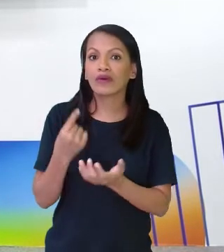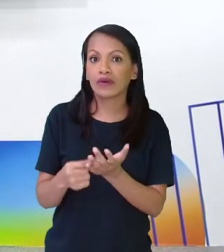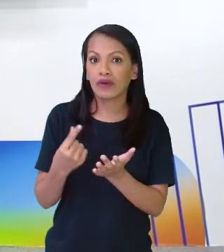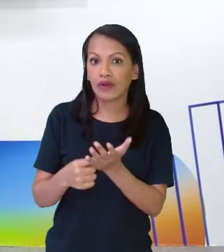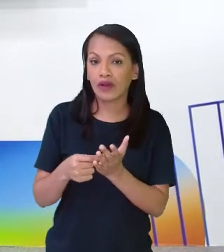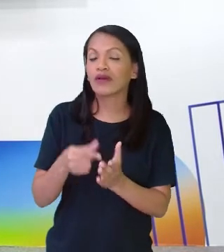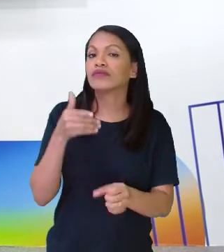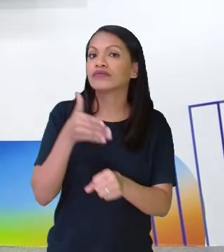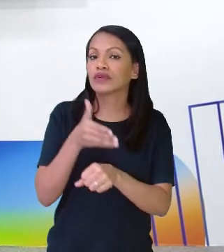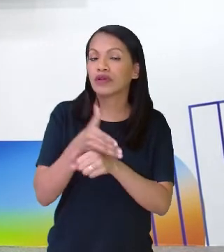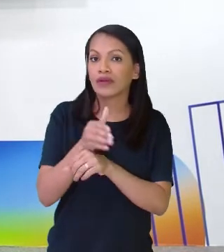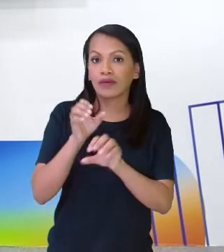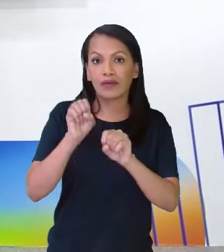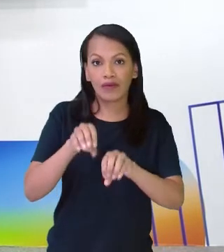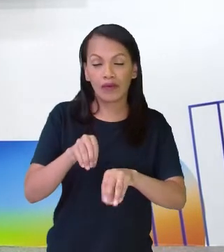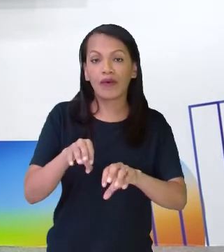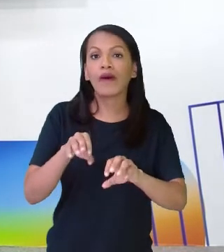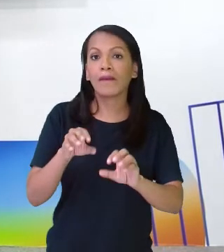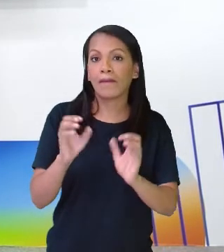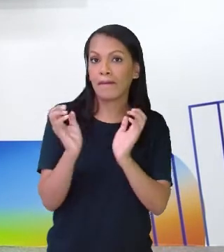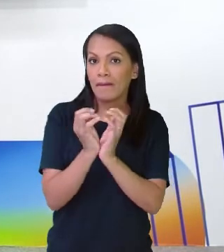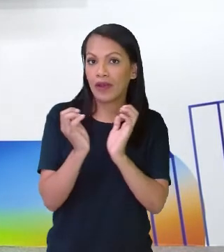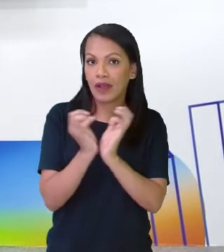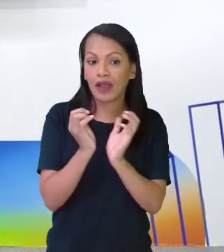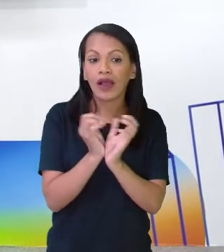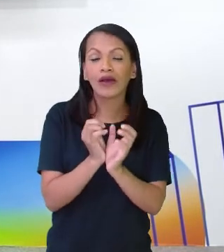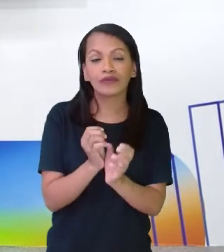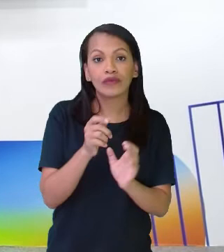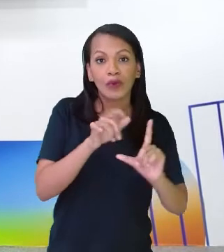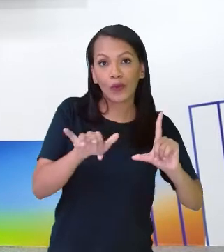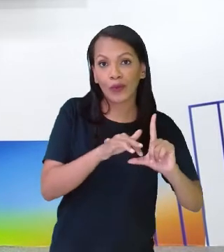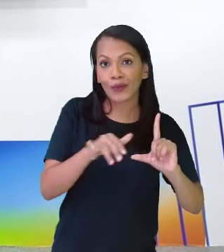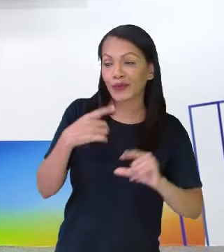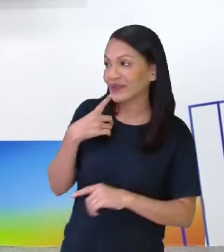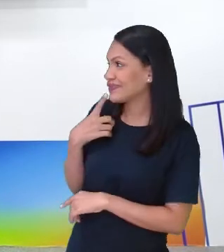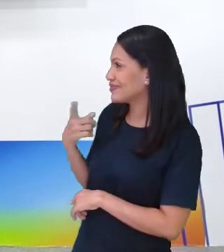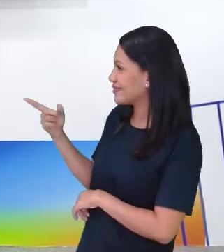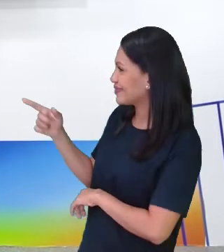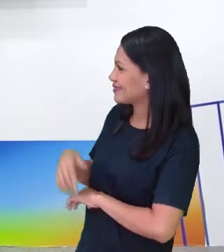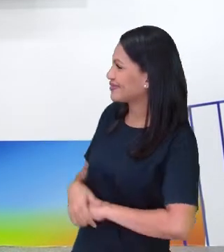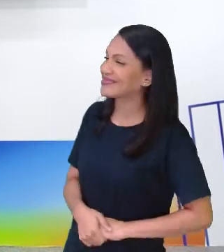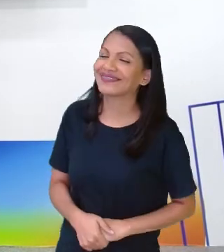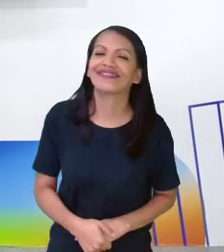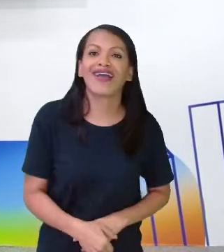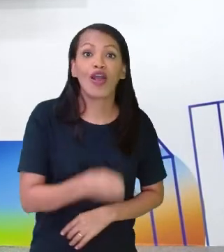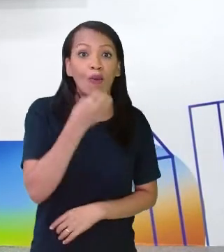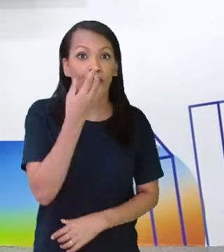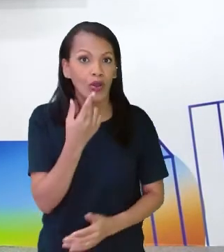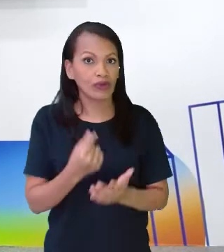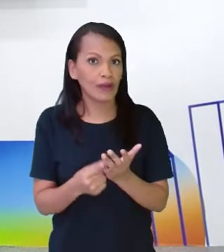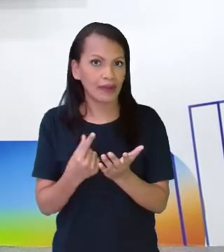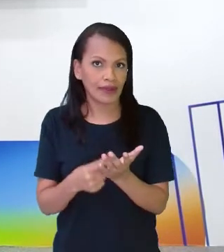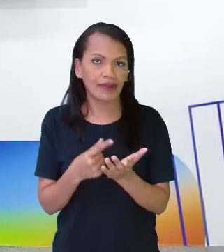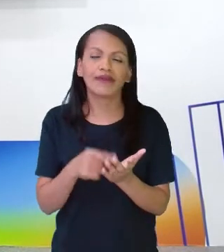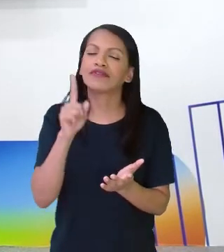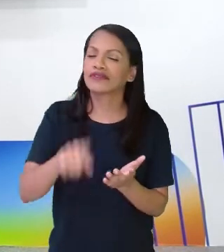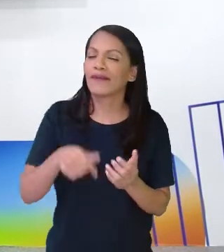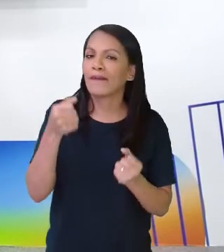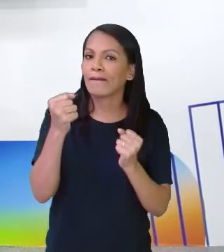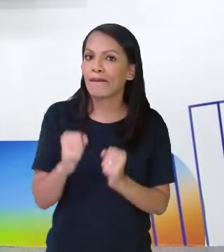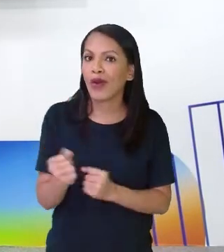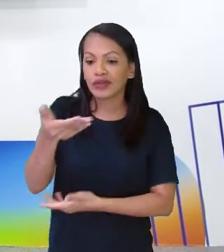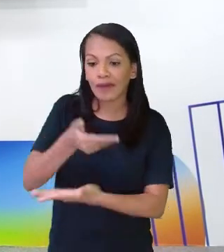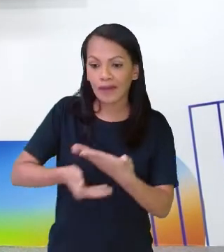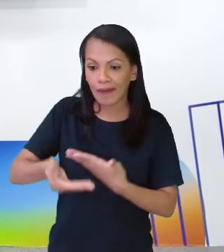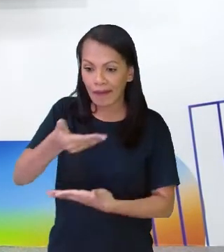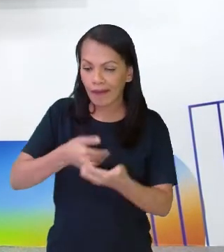aqui. Você baixa o aplicativo e acessa a aula também por lá. O bom do aplicativo é que você pode interagir. A professora